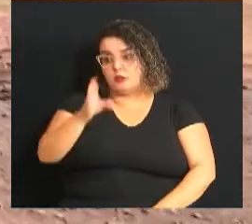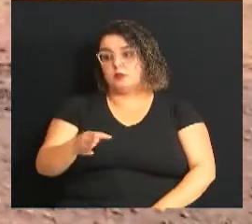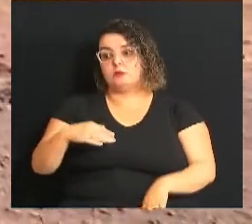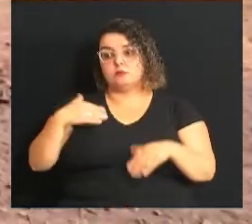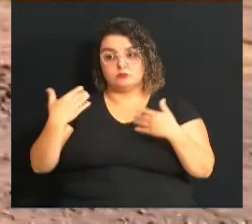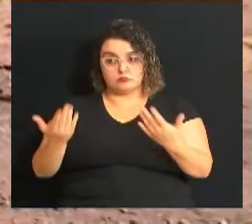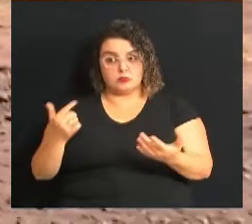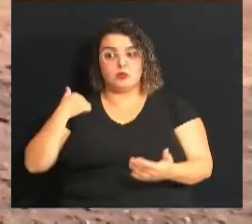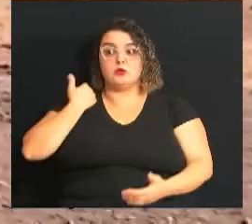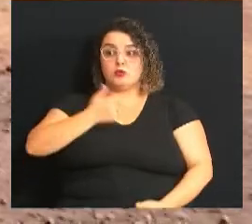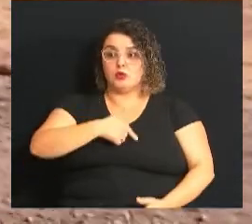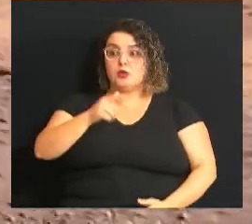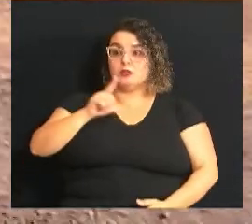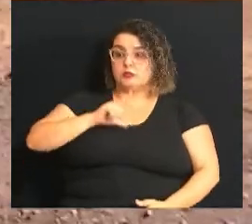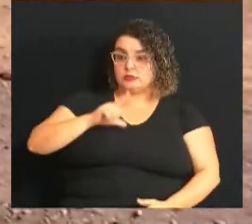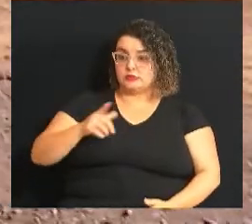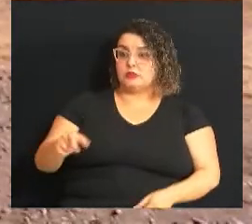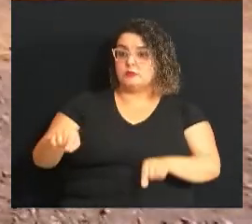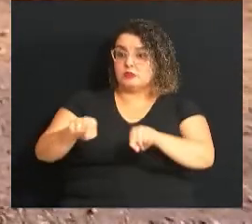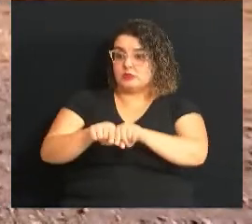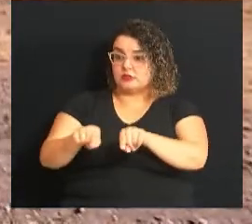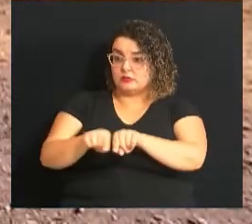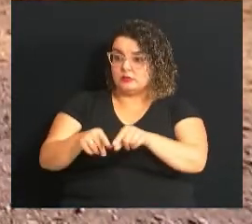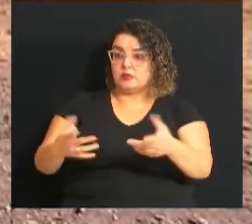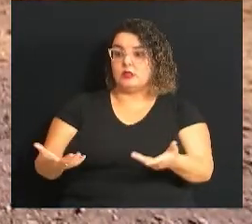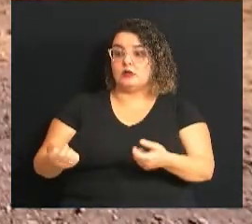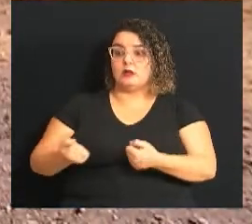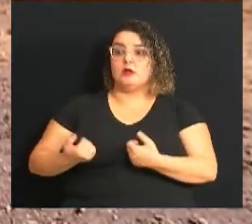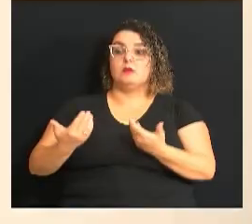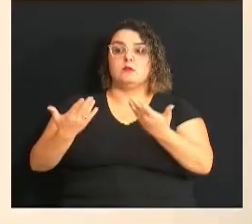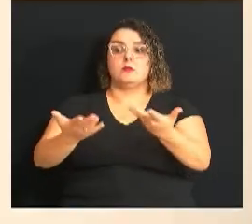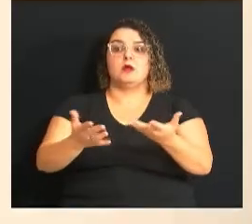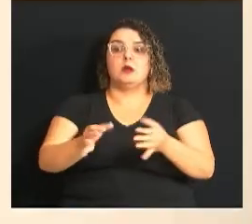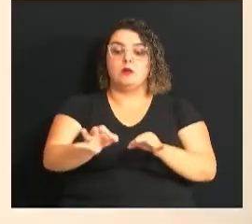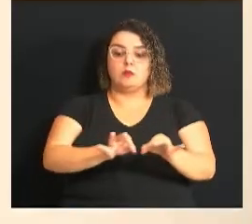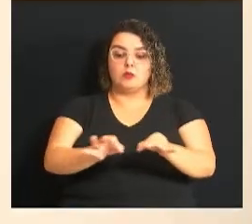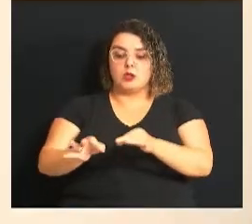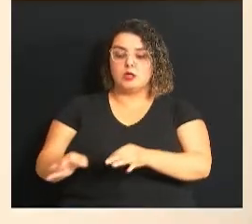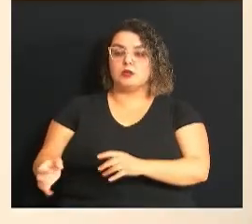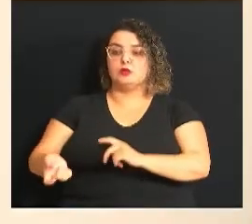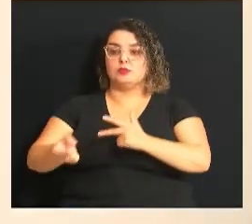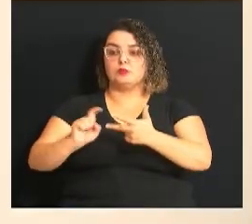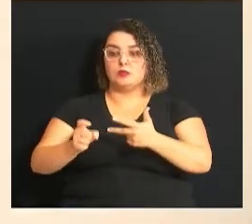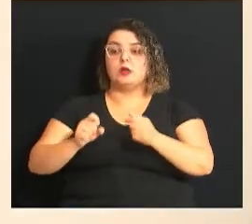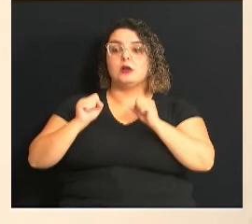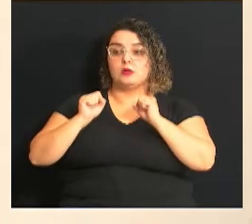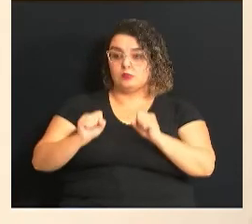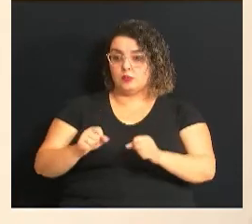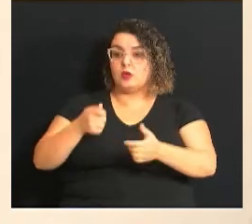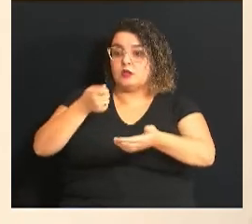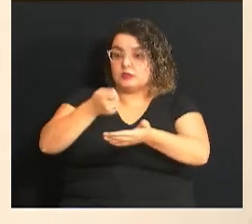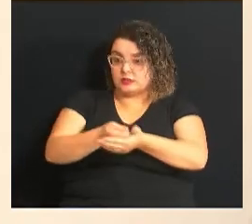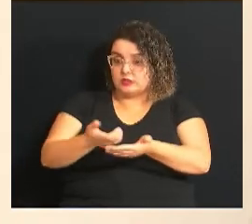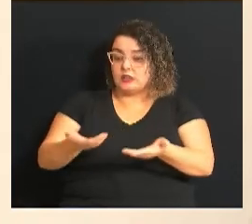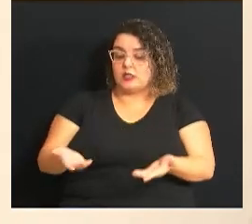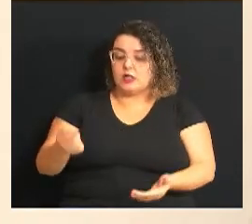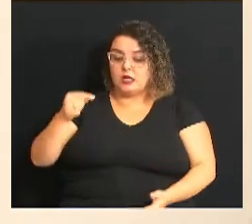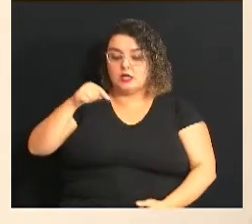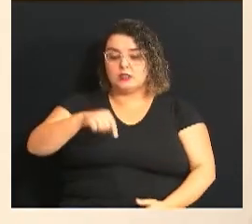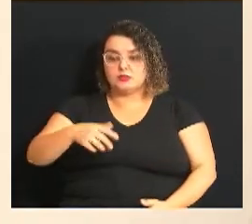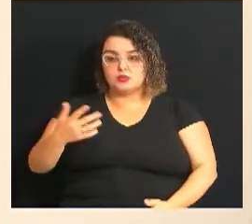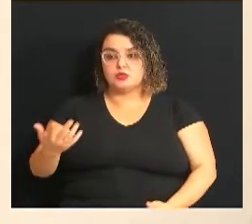Nós temos, inclusive, apresentado projetos para o Executivo para que ele possa garantir aqui a